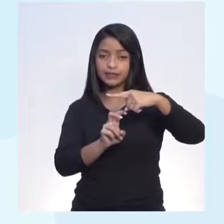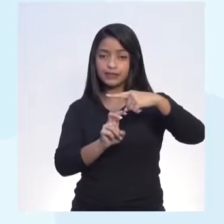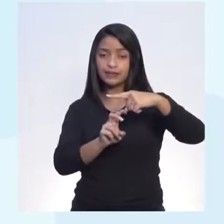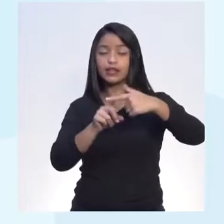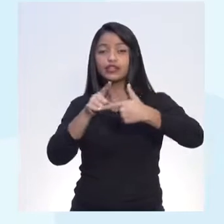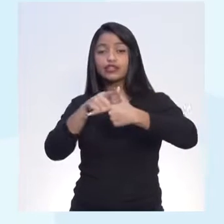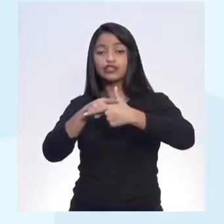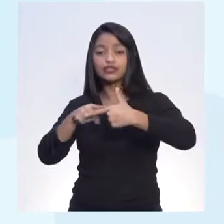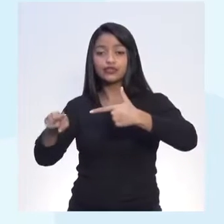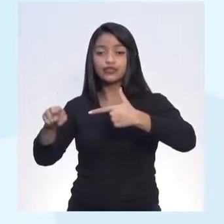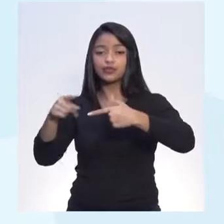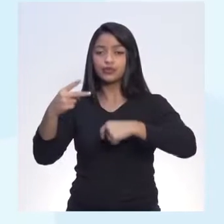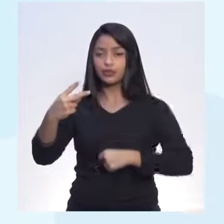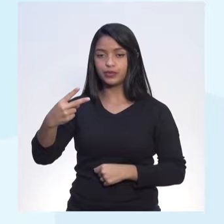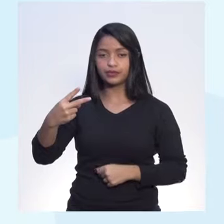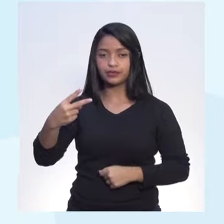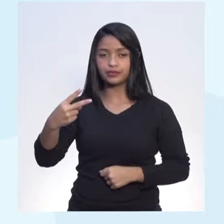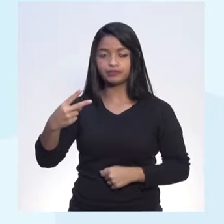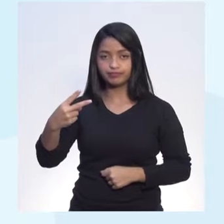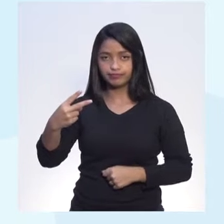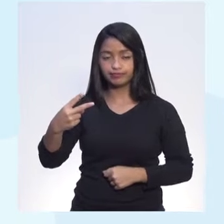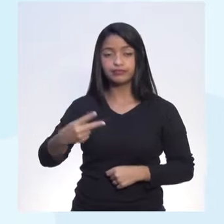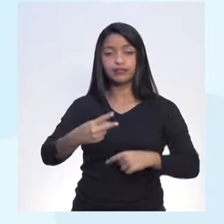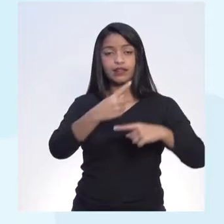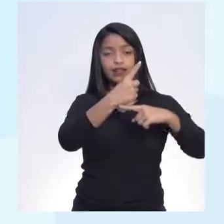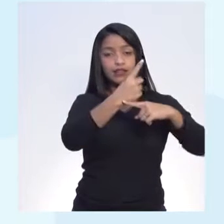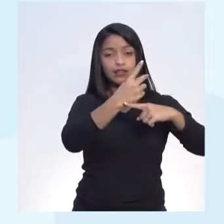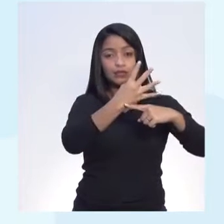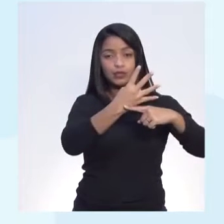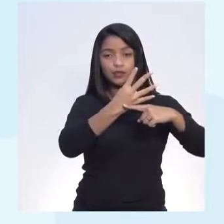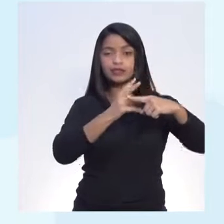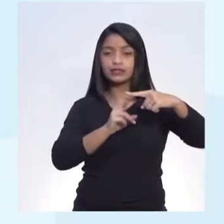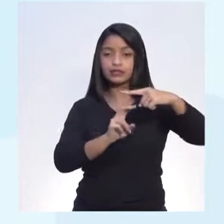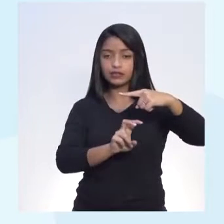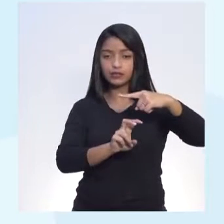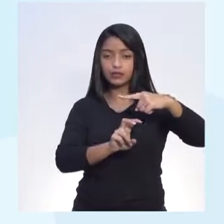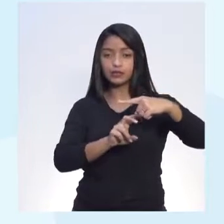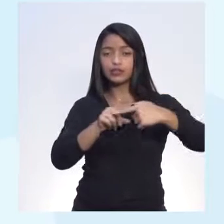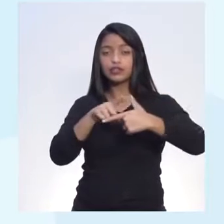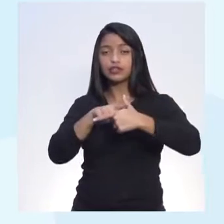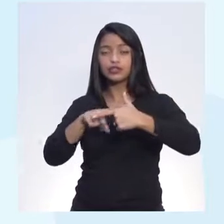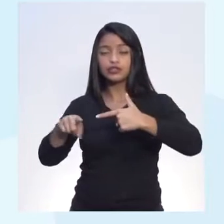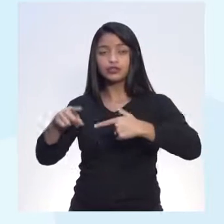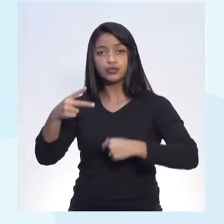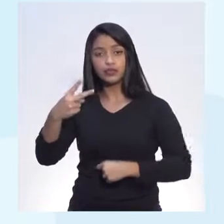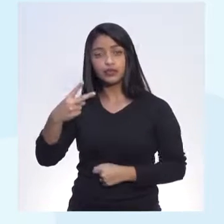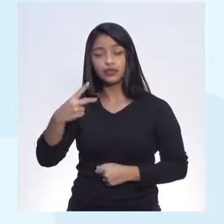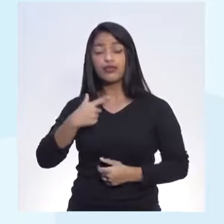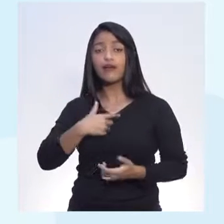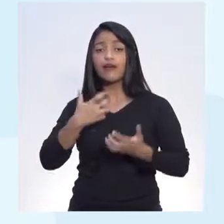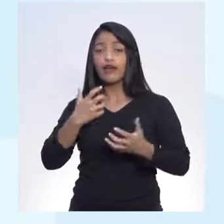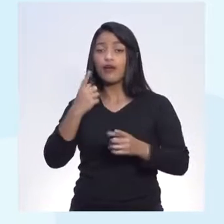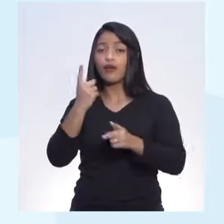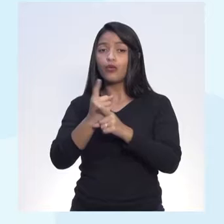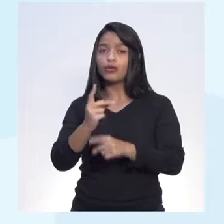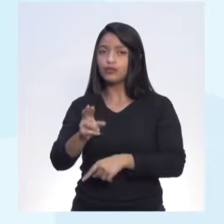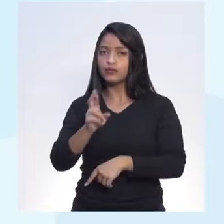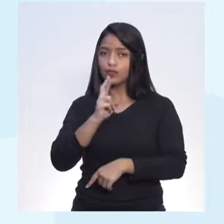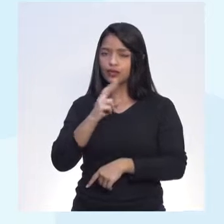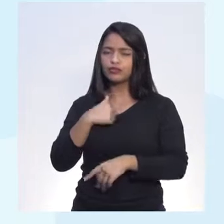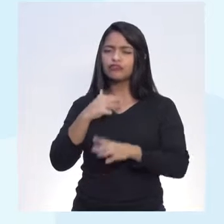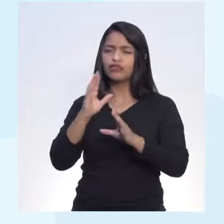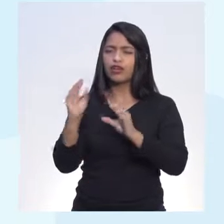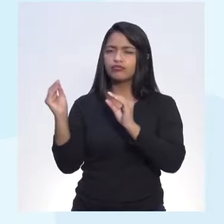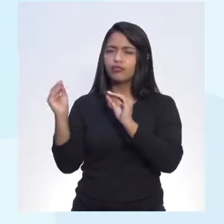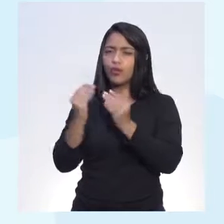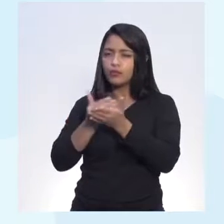por 2. Então, 14 sobre 5 que divide 2. E aí eu quero saber a resposta. E eu já até montei mais ou menos a conta para